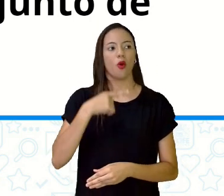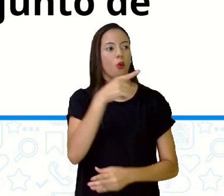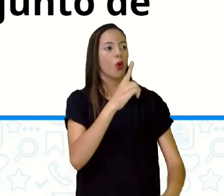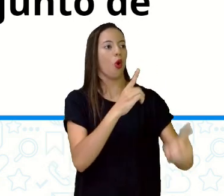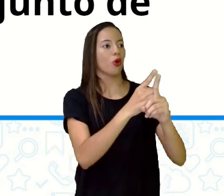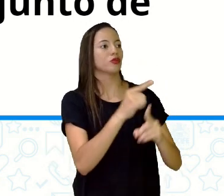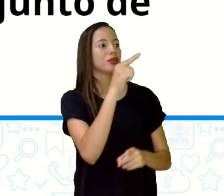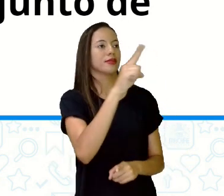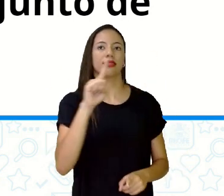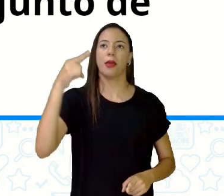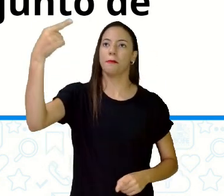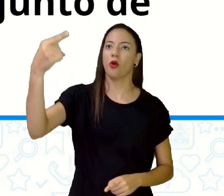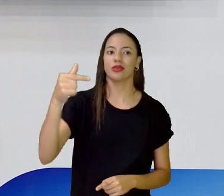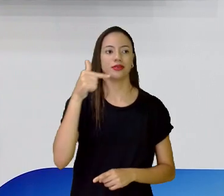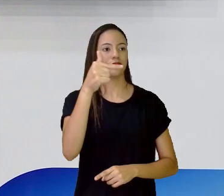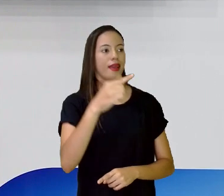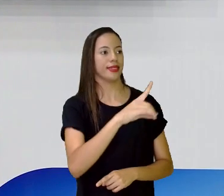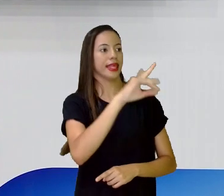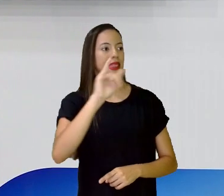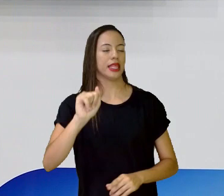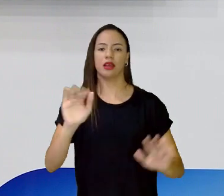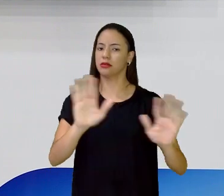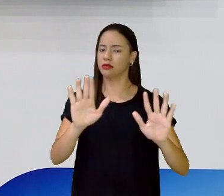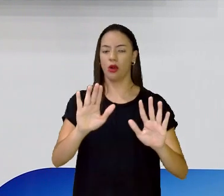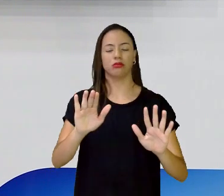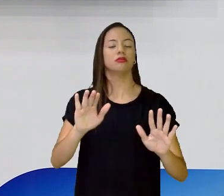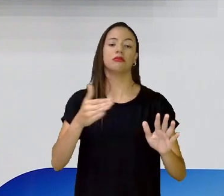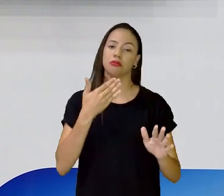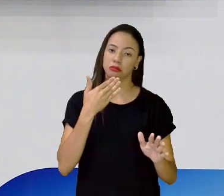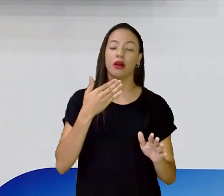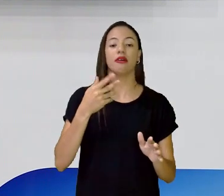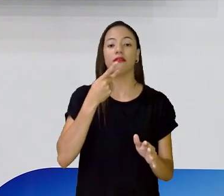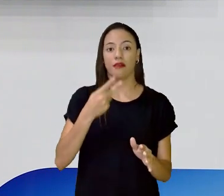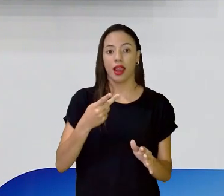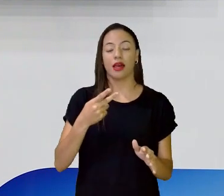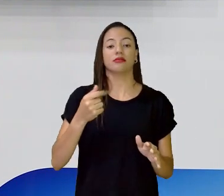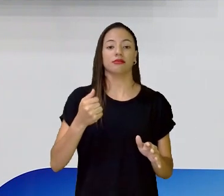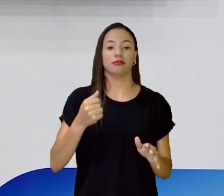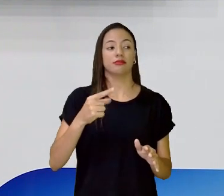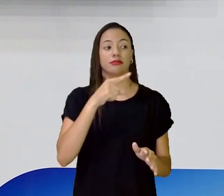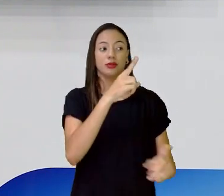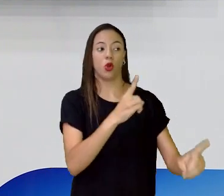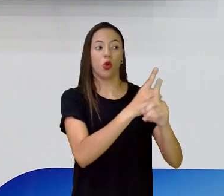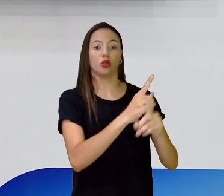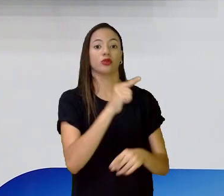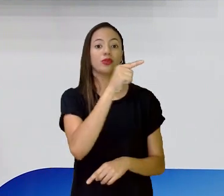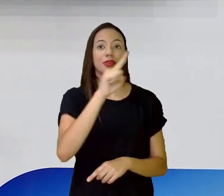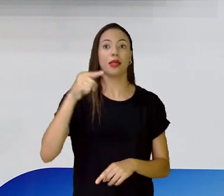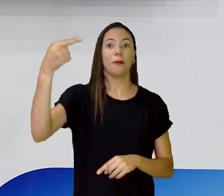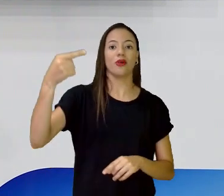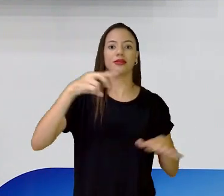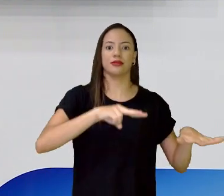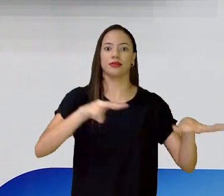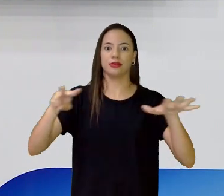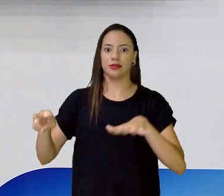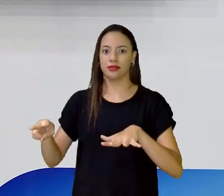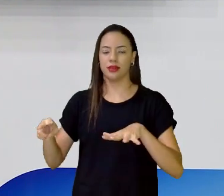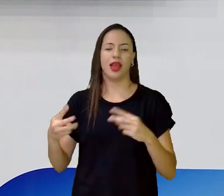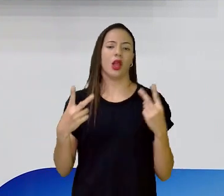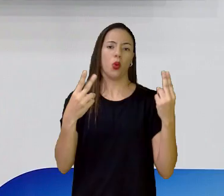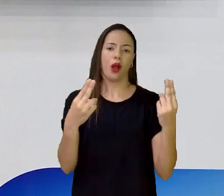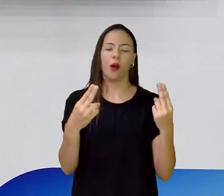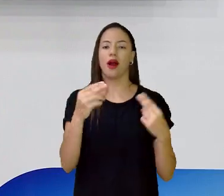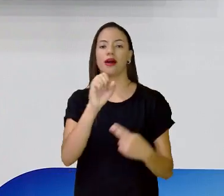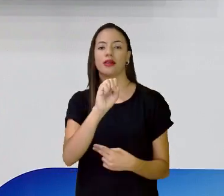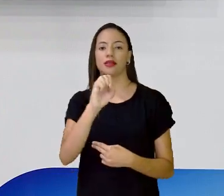posso dizer te vejo daqui a uma semana. É a mesma coisa. Da mesma forma que século, milênio,